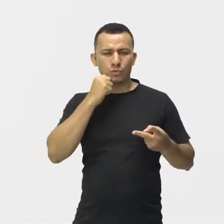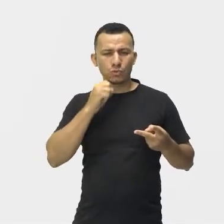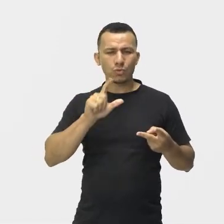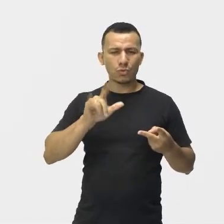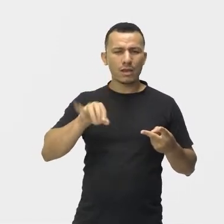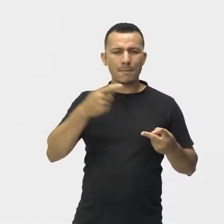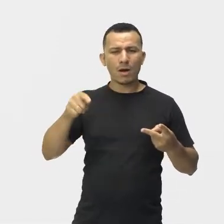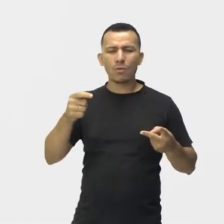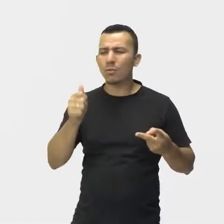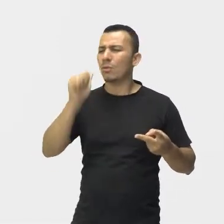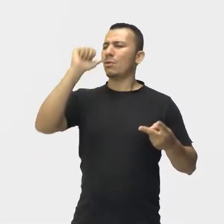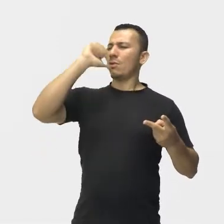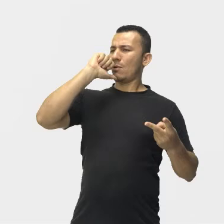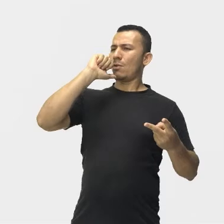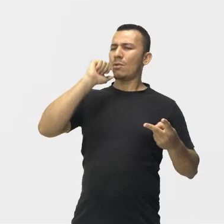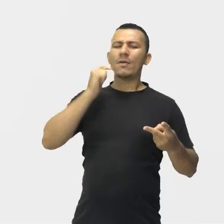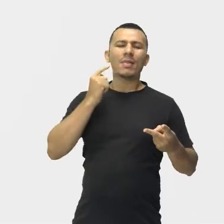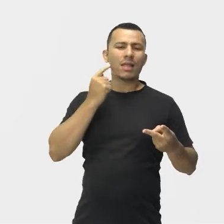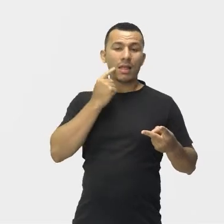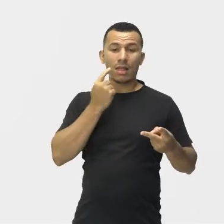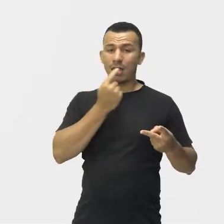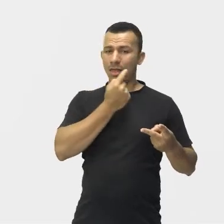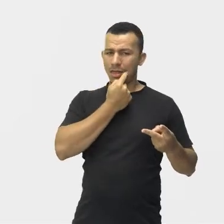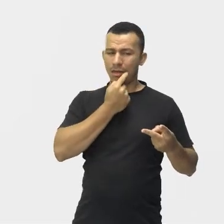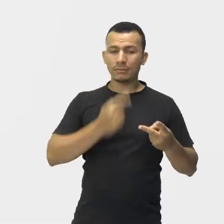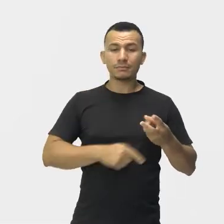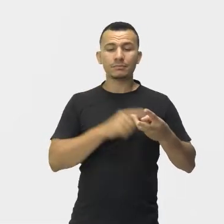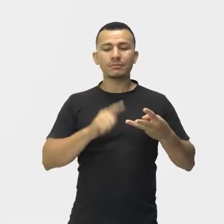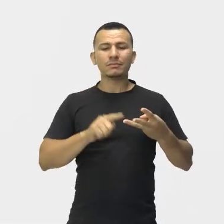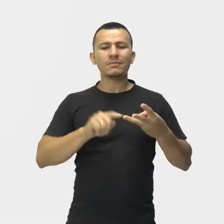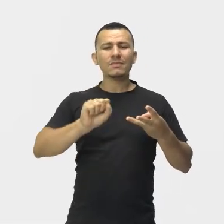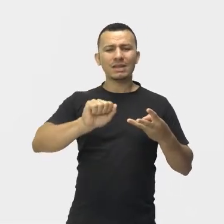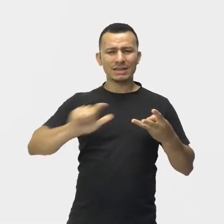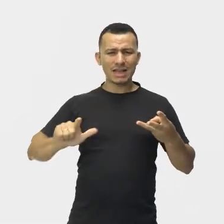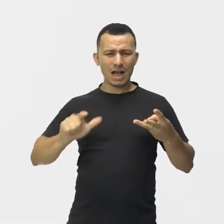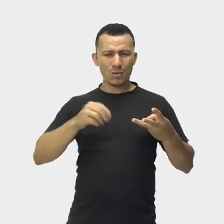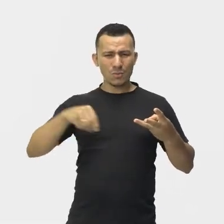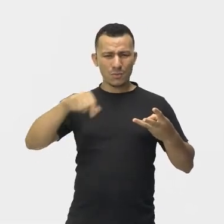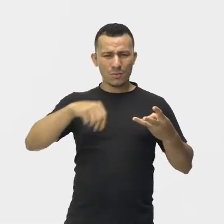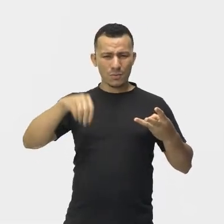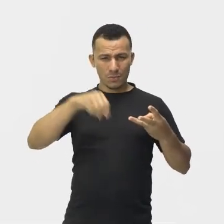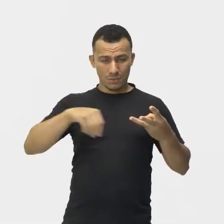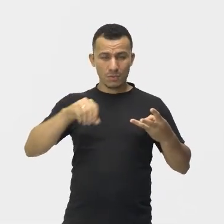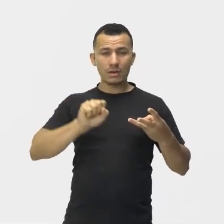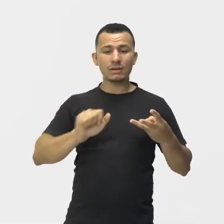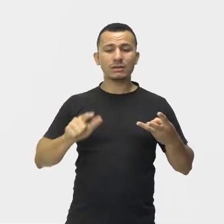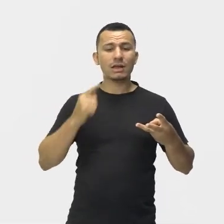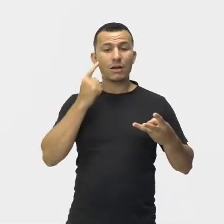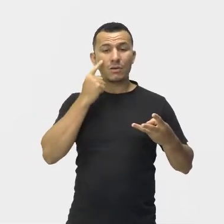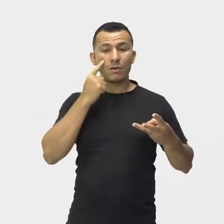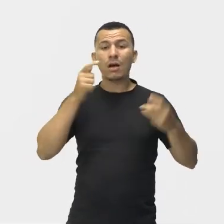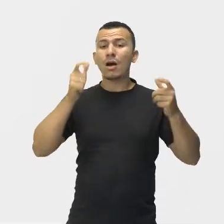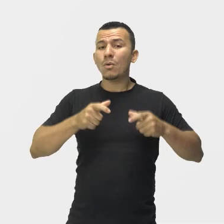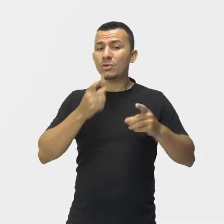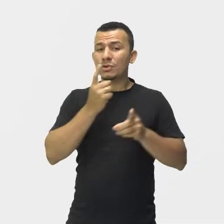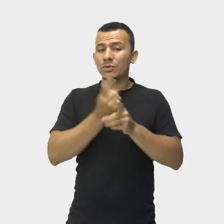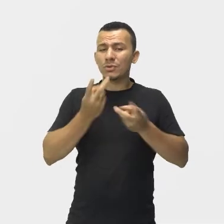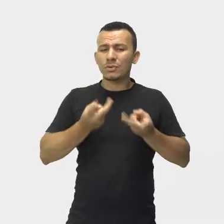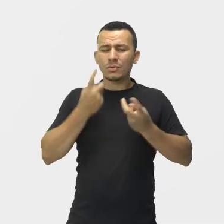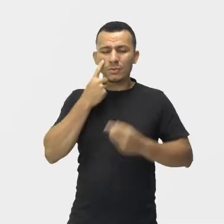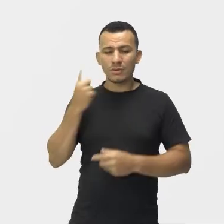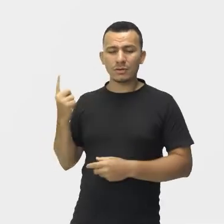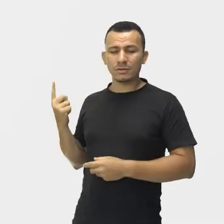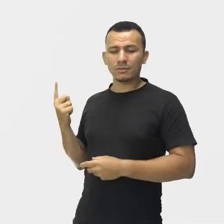nas laterais da sua língua. O salgado, ele fica nessa bordinha aqui, ó, da ponta da